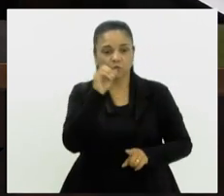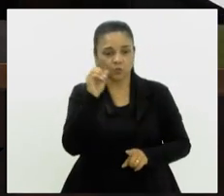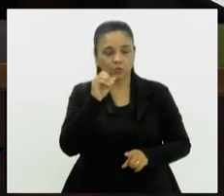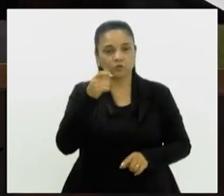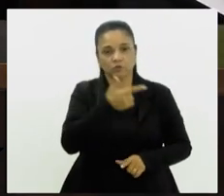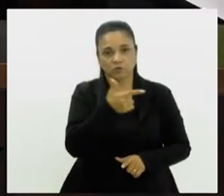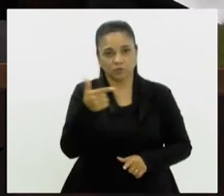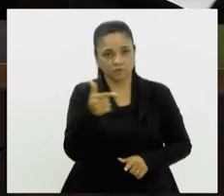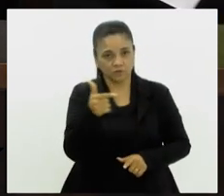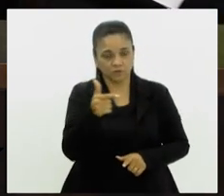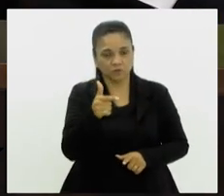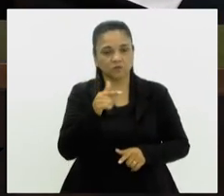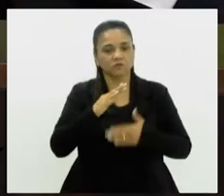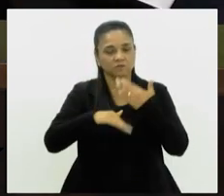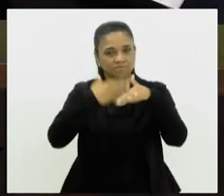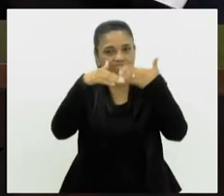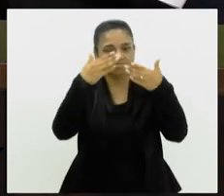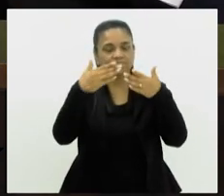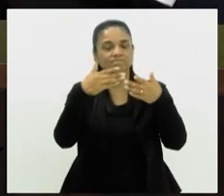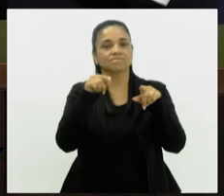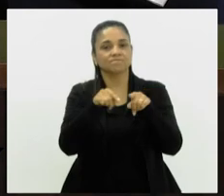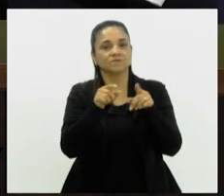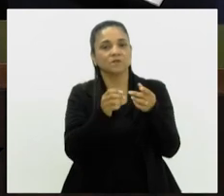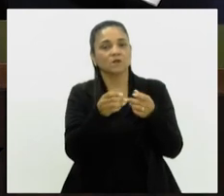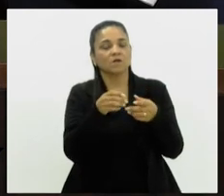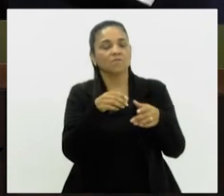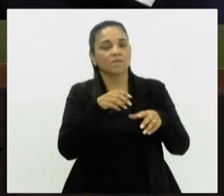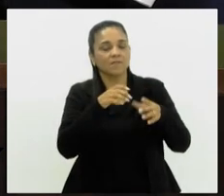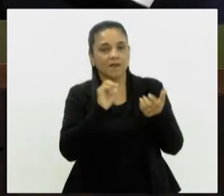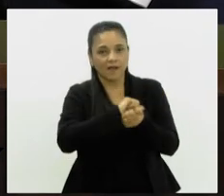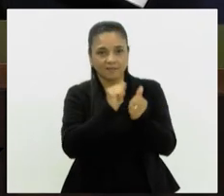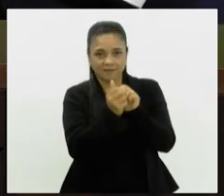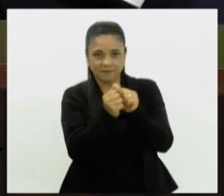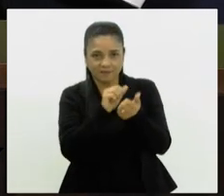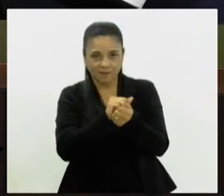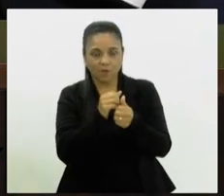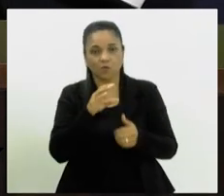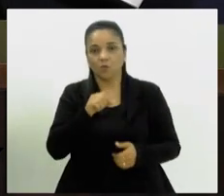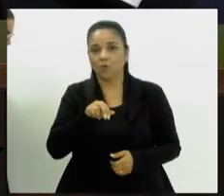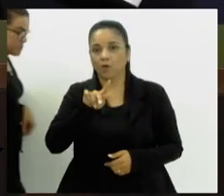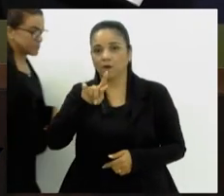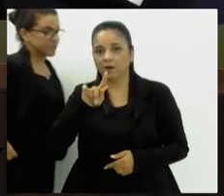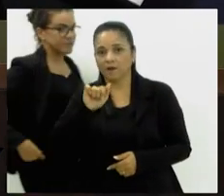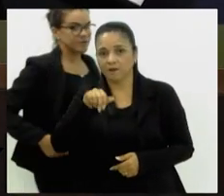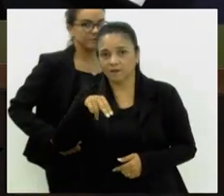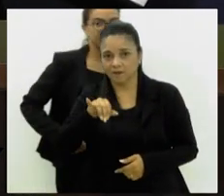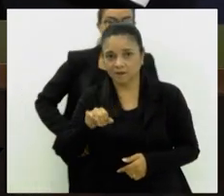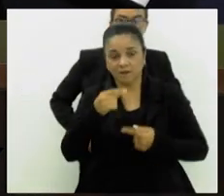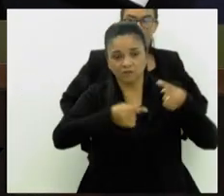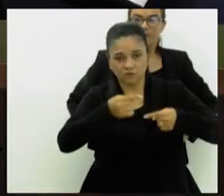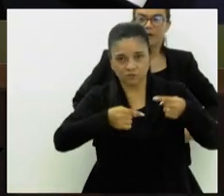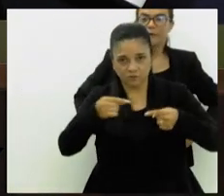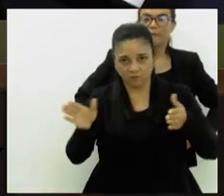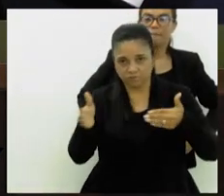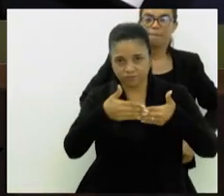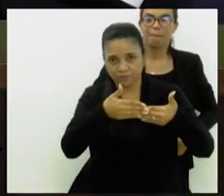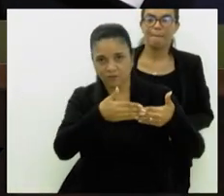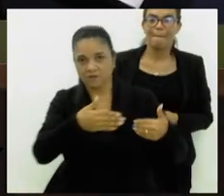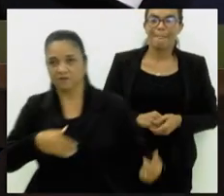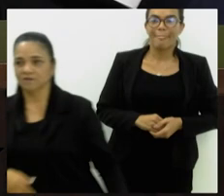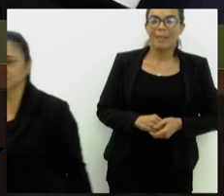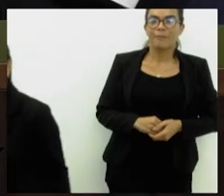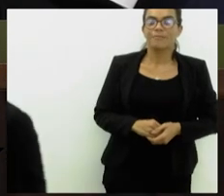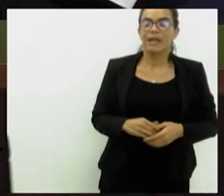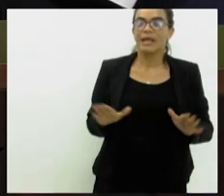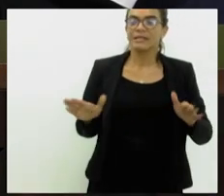de Desenvolvimento de Produção Artesanal e Orgânica no Estado do Rio de Janeiro. Em discussão, não havendo quem queira